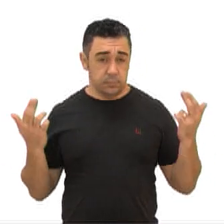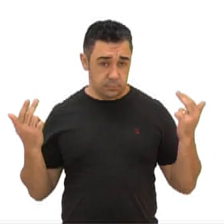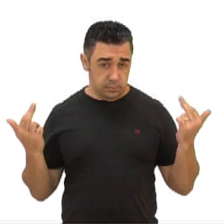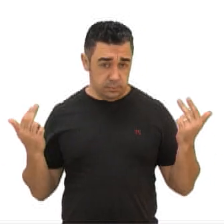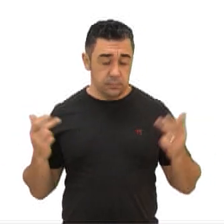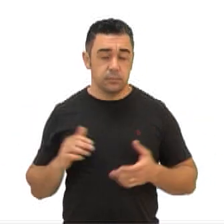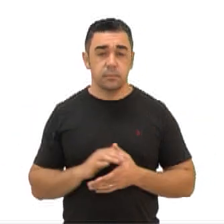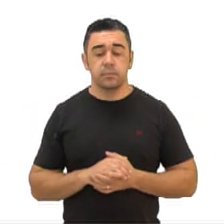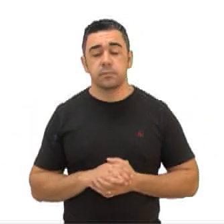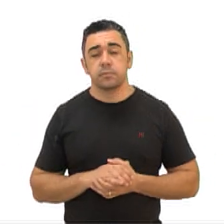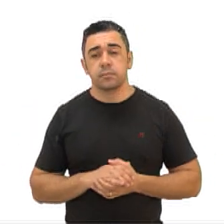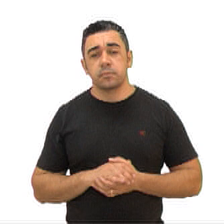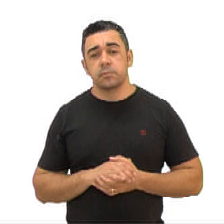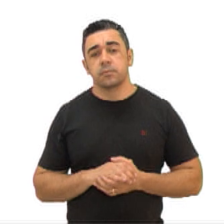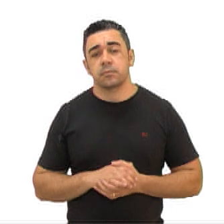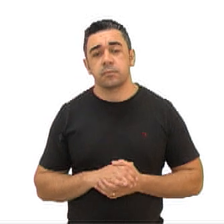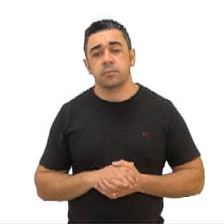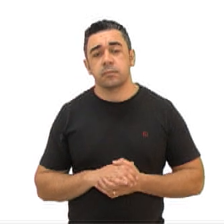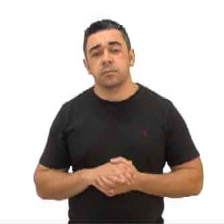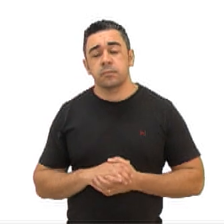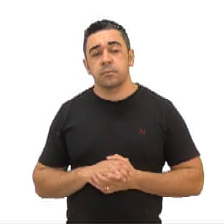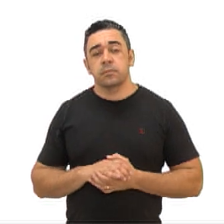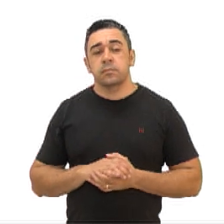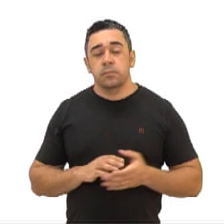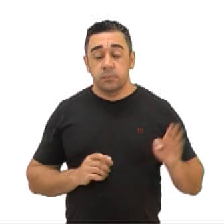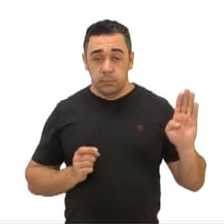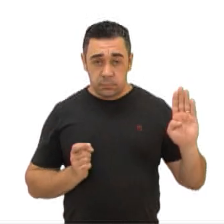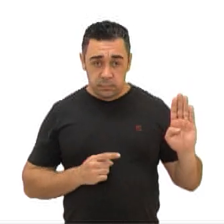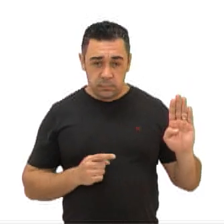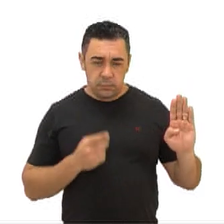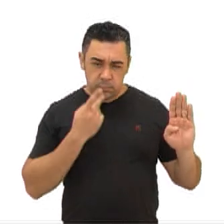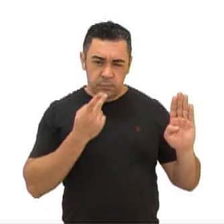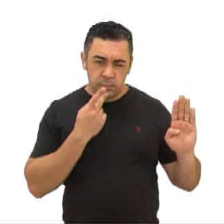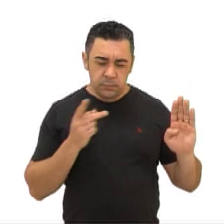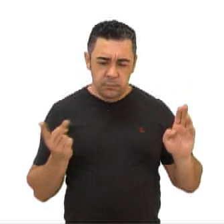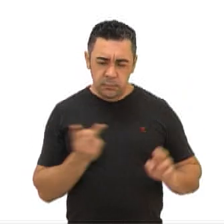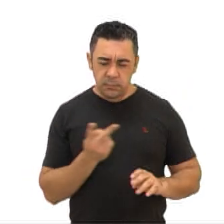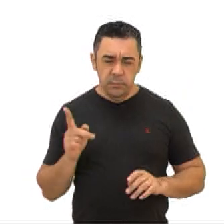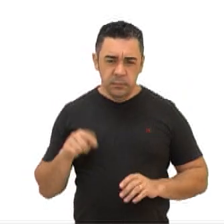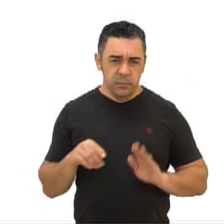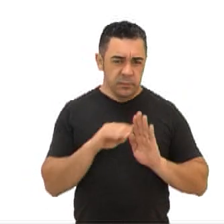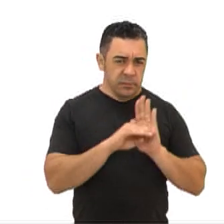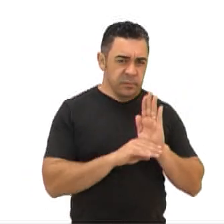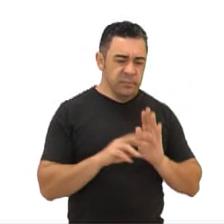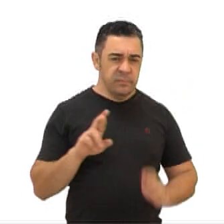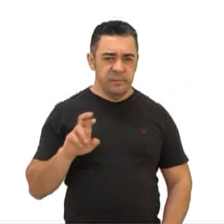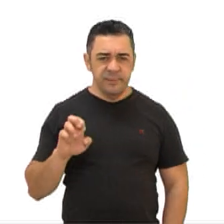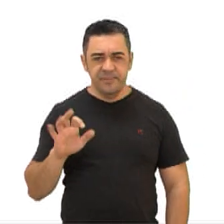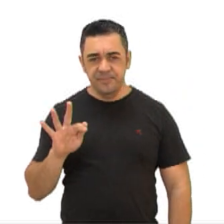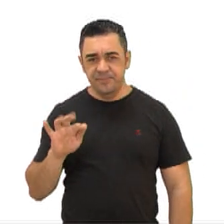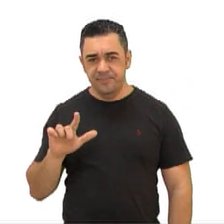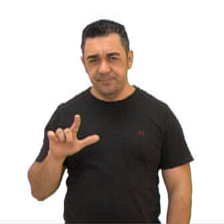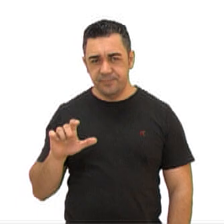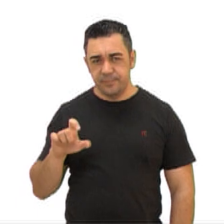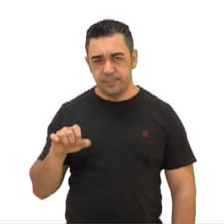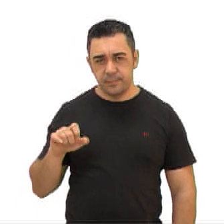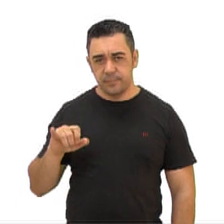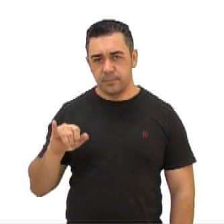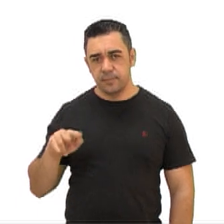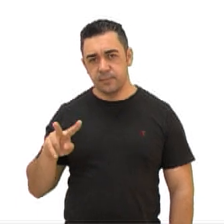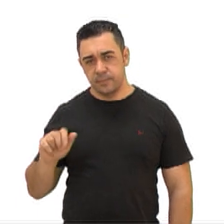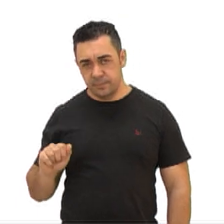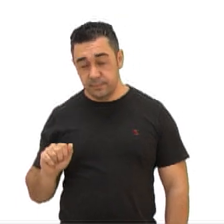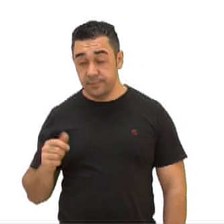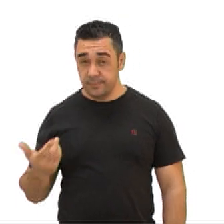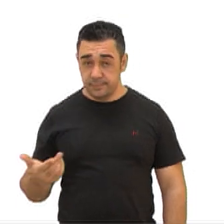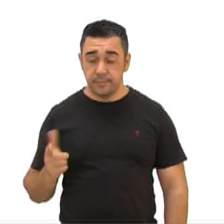são iguais? E na letra B, eu posso afirmar que temos a propriedade reflexiva? Lembrando que a propriedade